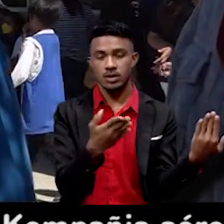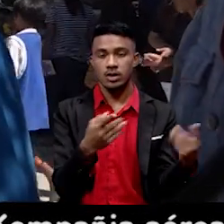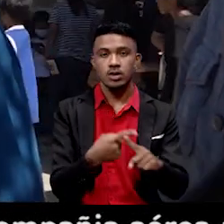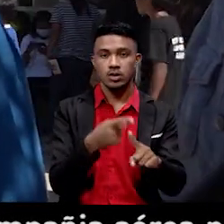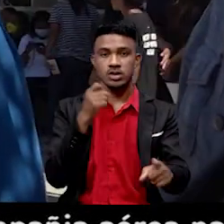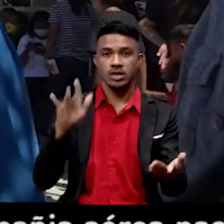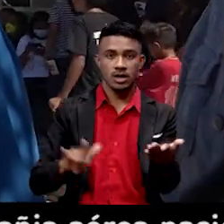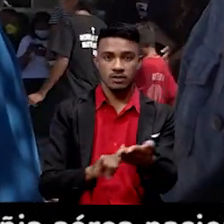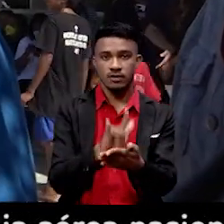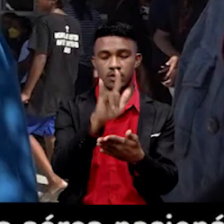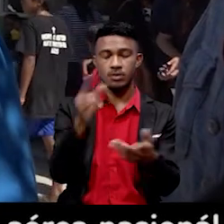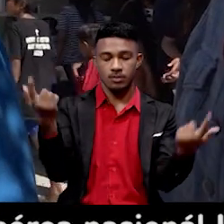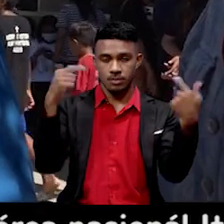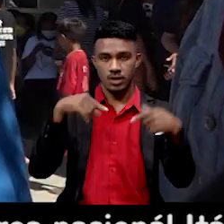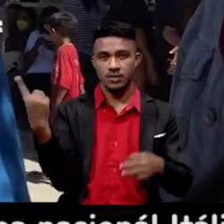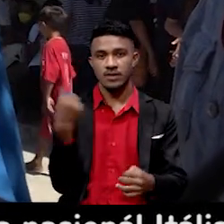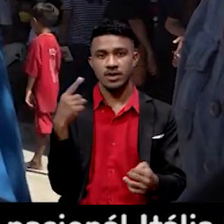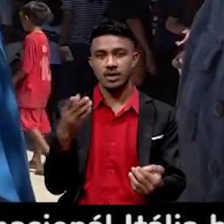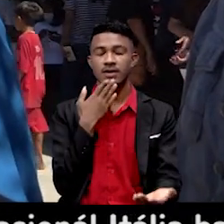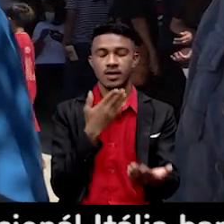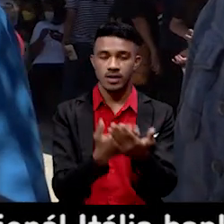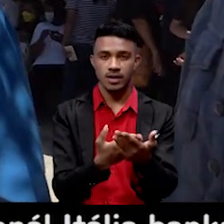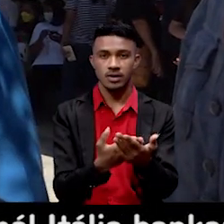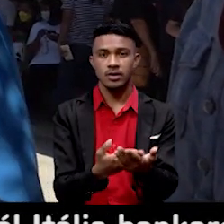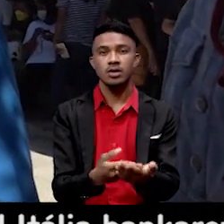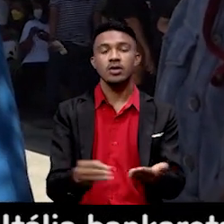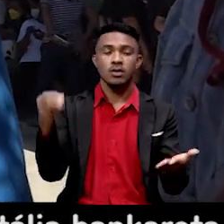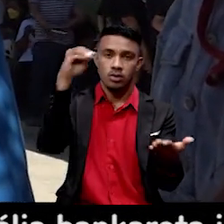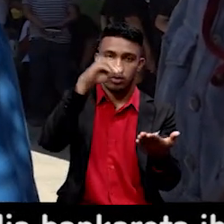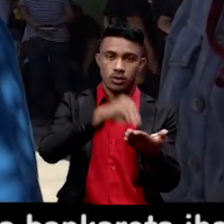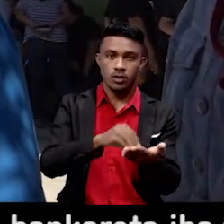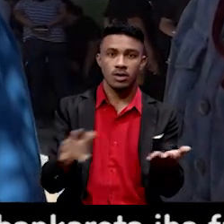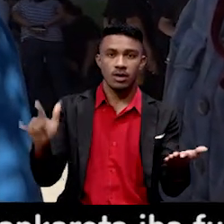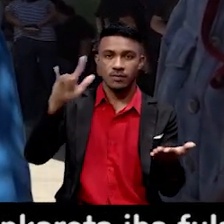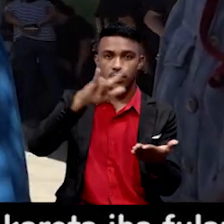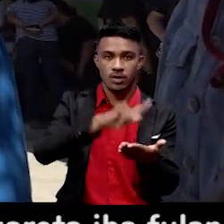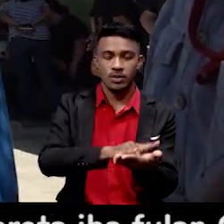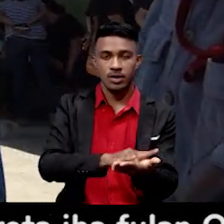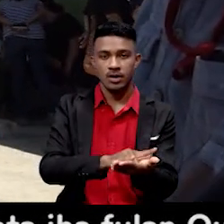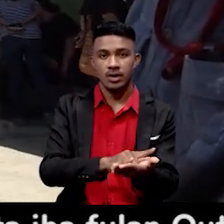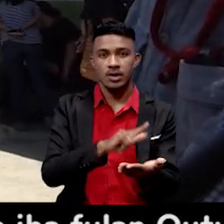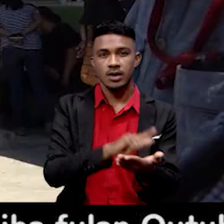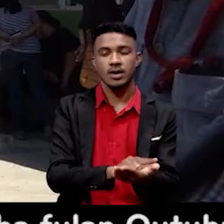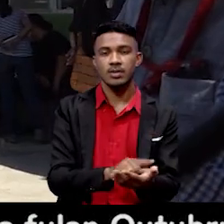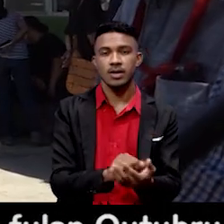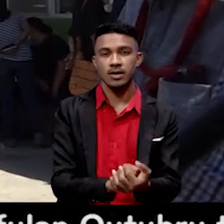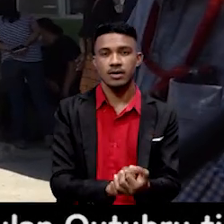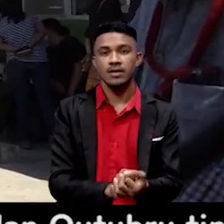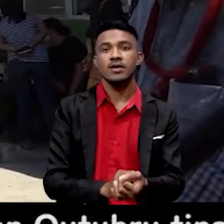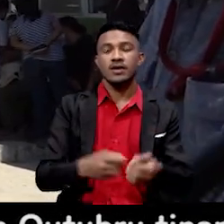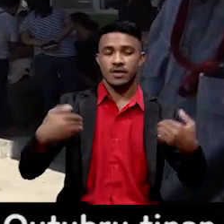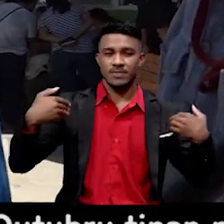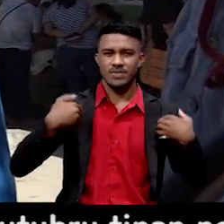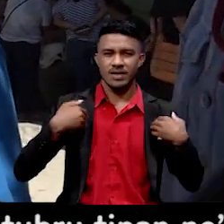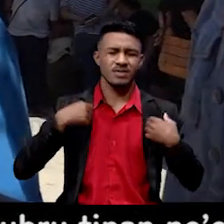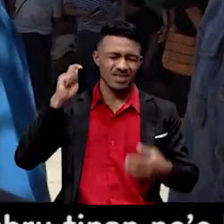mai na fatin situação dia aquela to tunti ha avia una va ma começa de repente de nia con a shock na